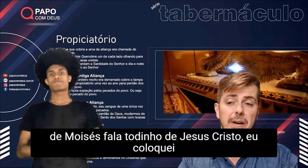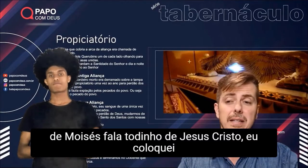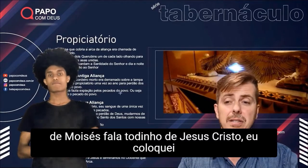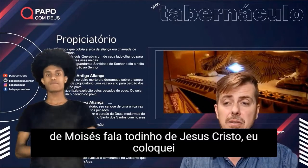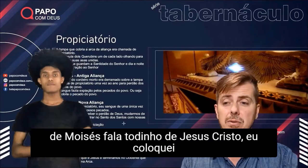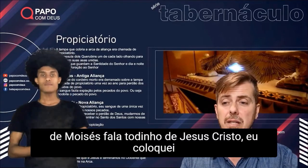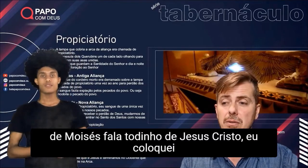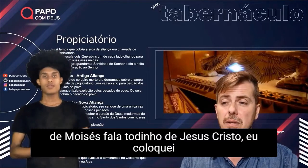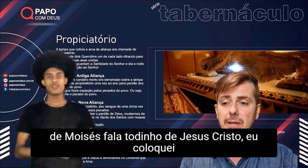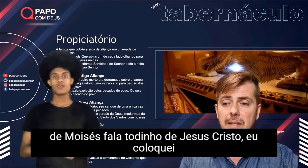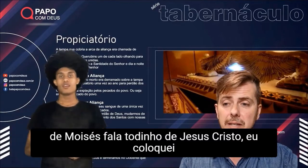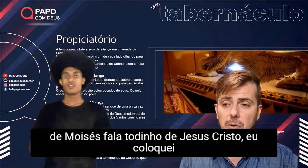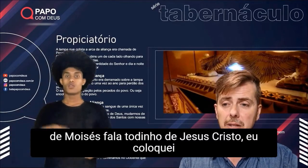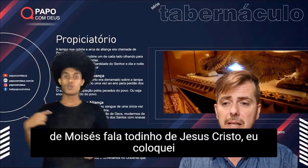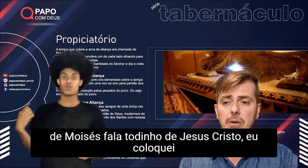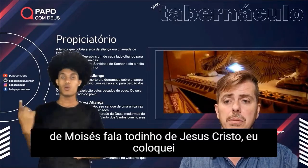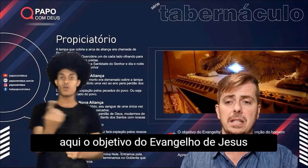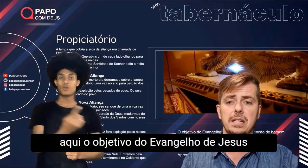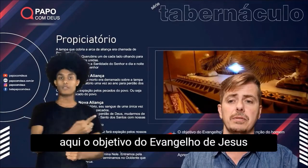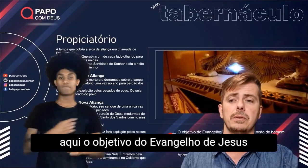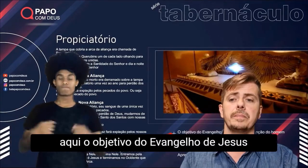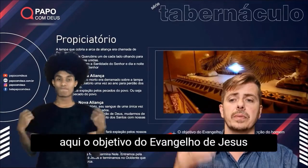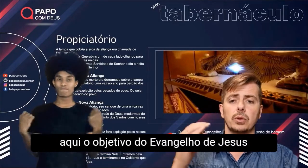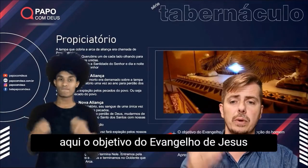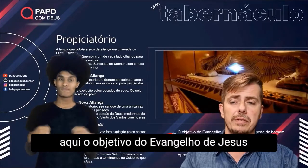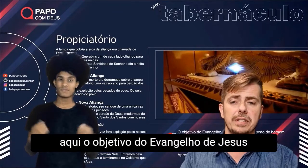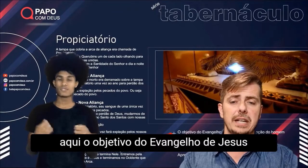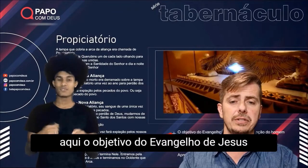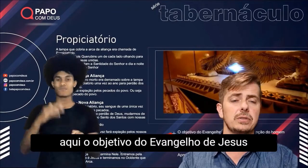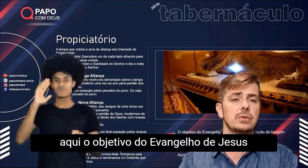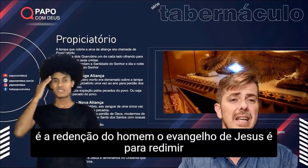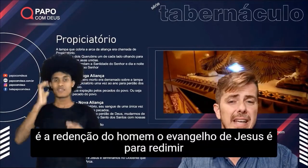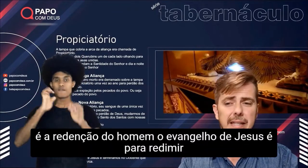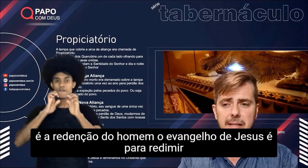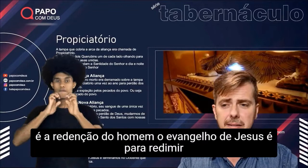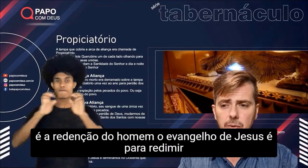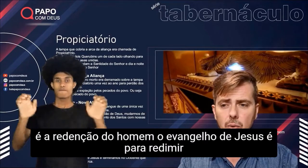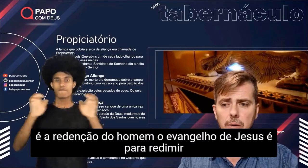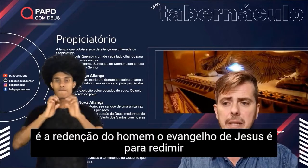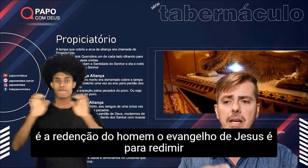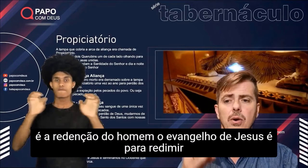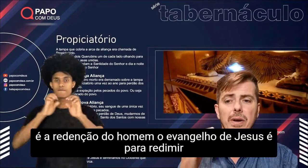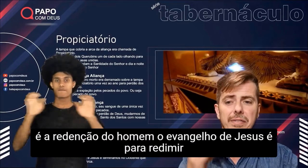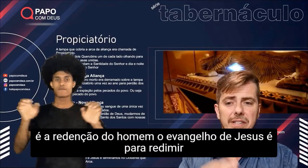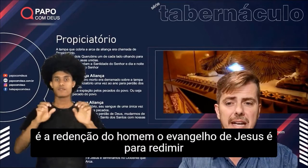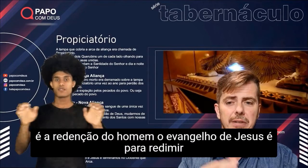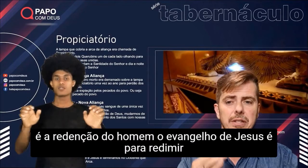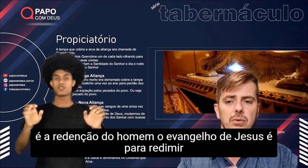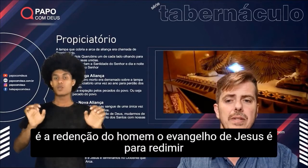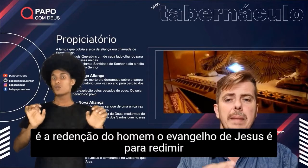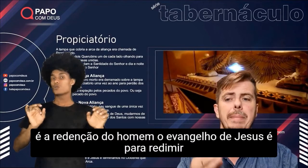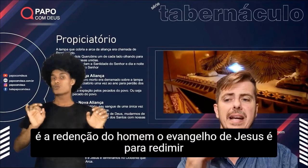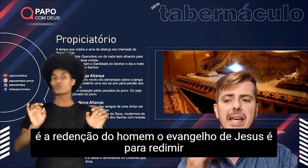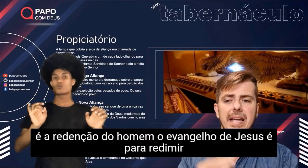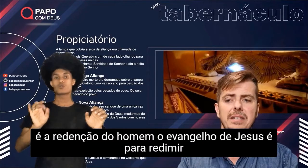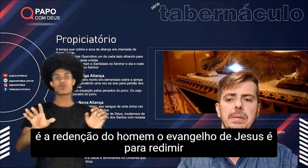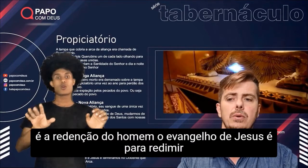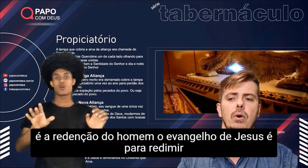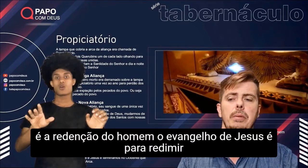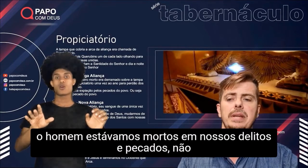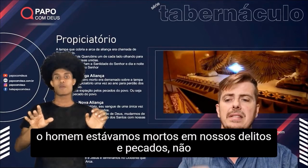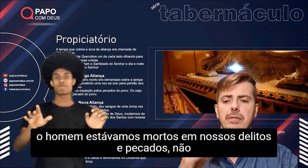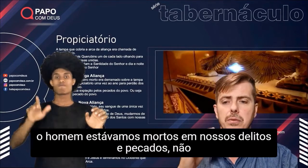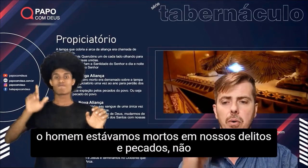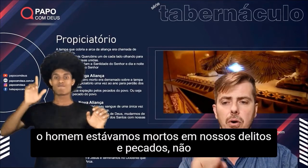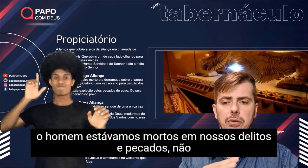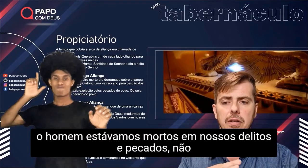ele fala de Jesus Cristo. E eu coloquei aqui, ó, o objetivo do Evangelho de Jesus é a redenção do homem. O Evangelho de Jesus é para redimir